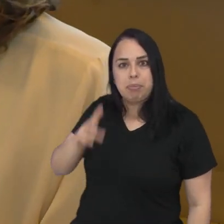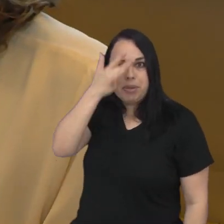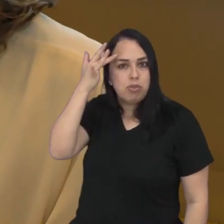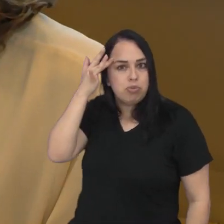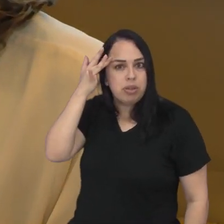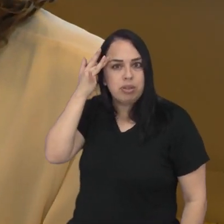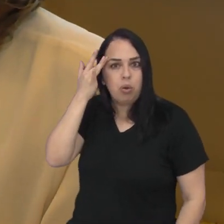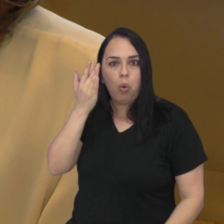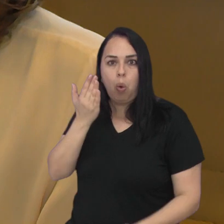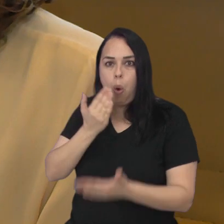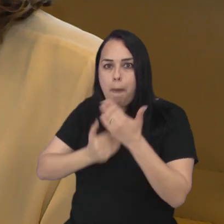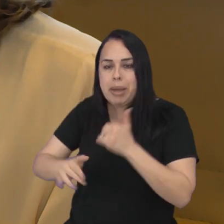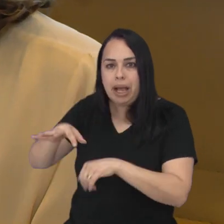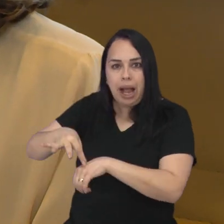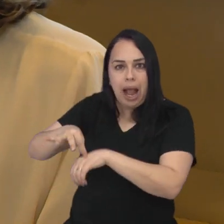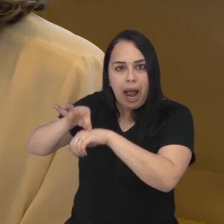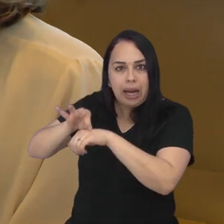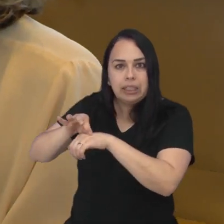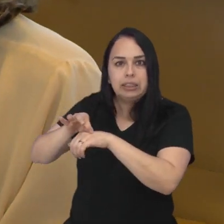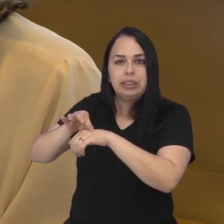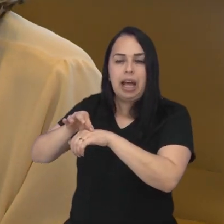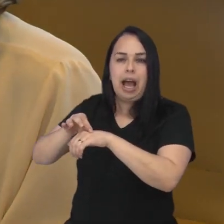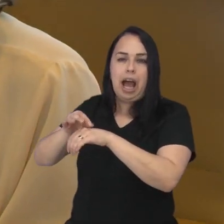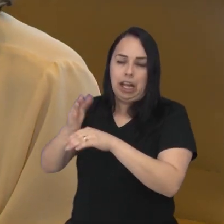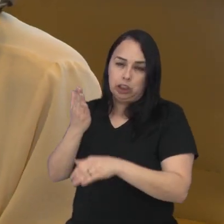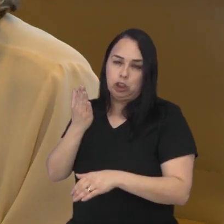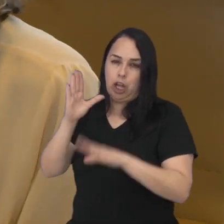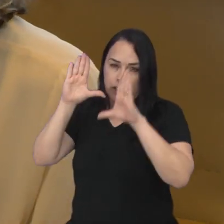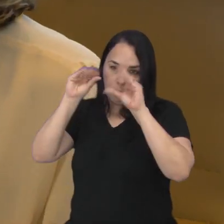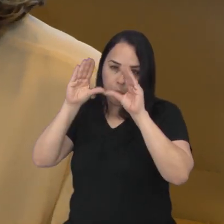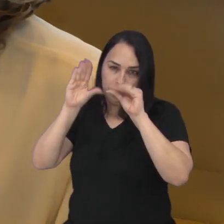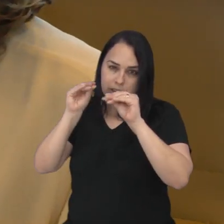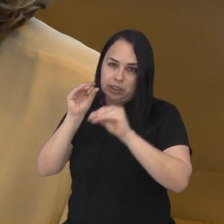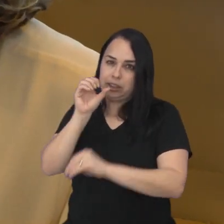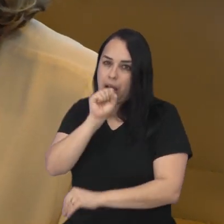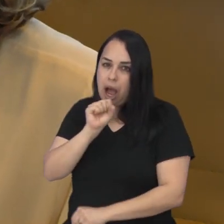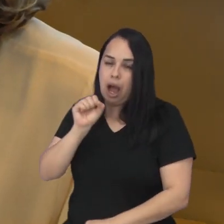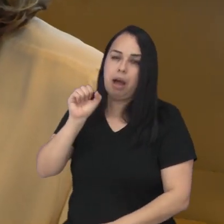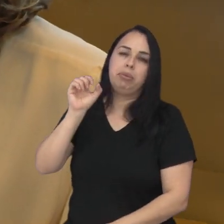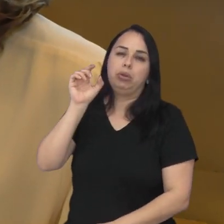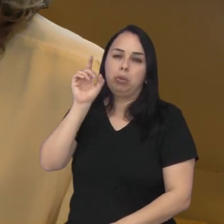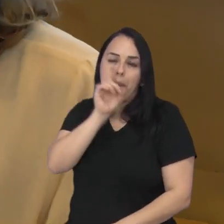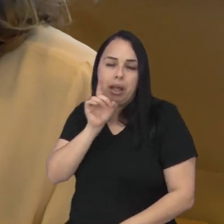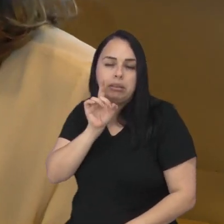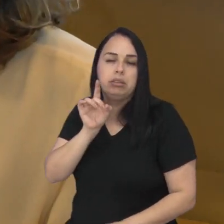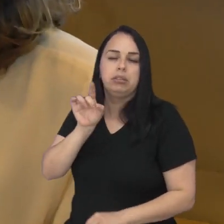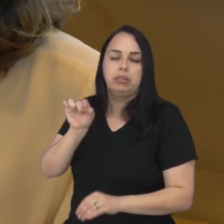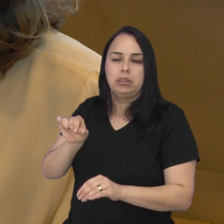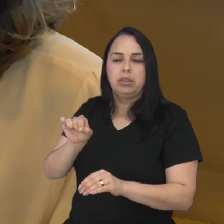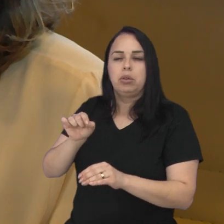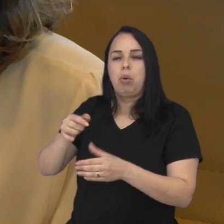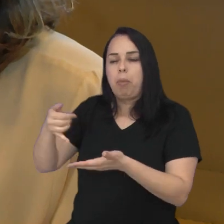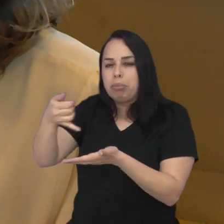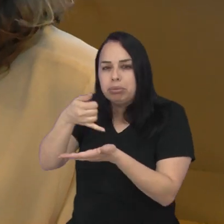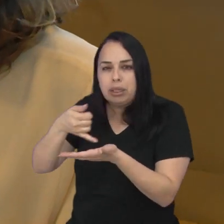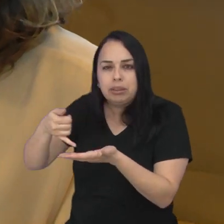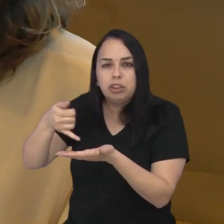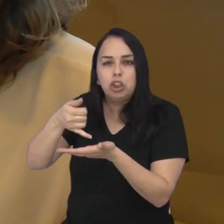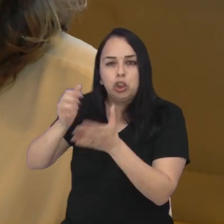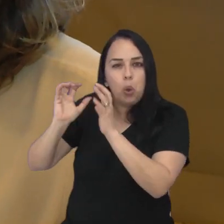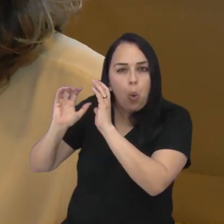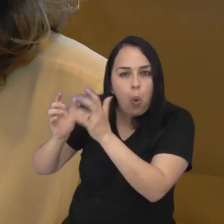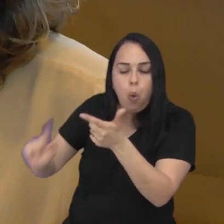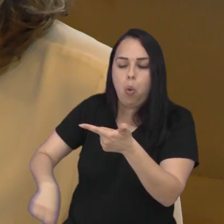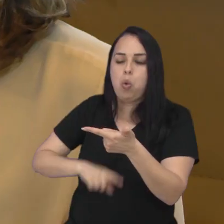ela faça pelo menos a proteína do jantar ali no final de semana, com temperos naturais, com óleo